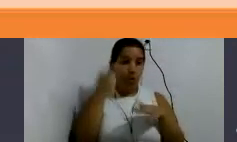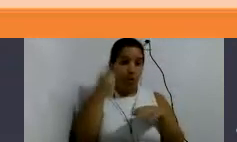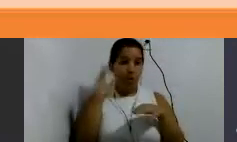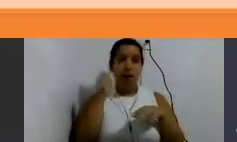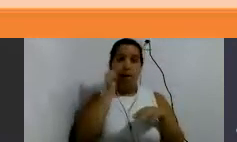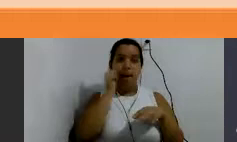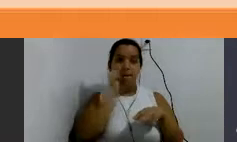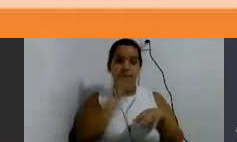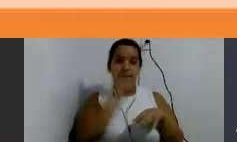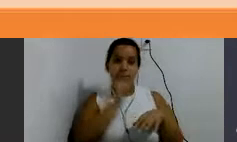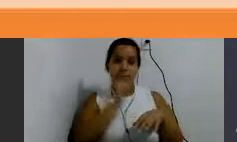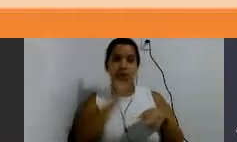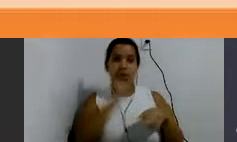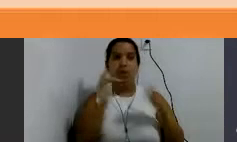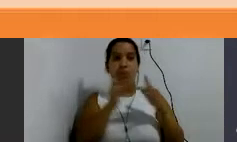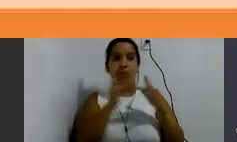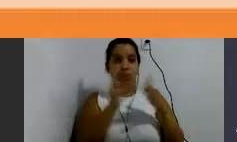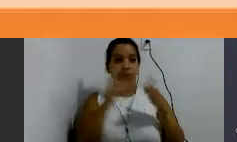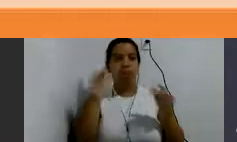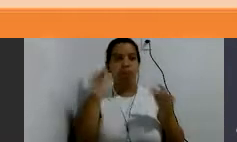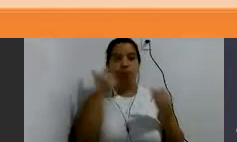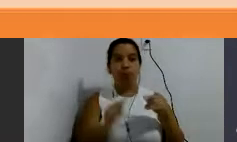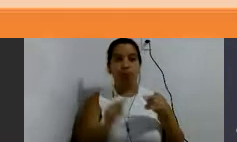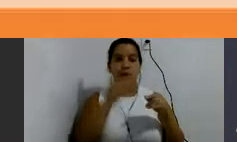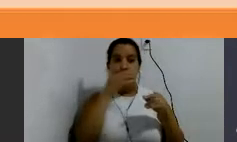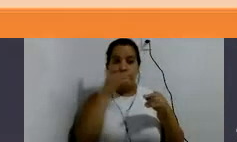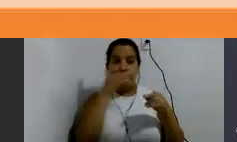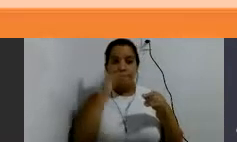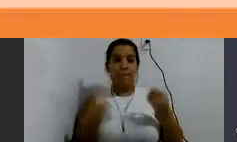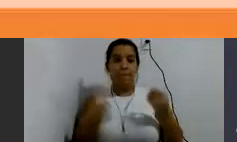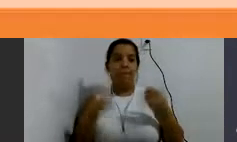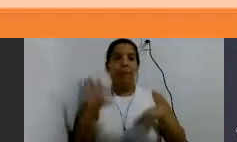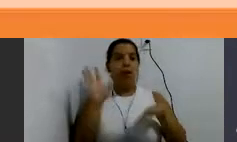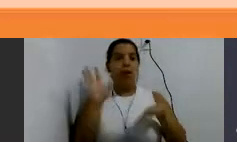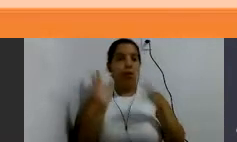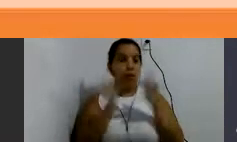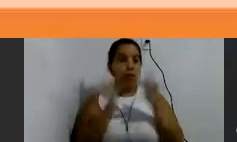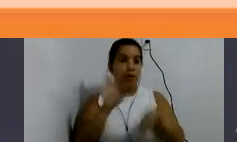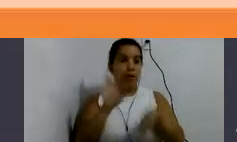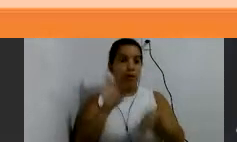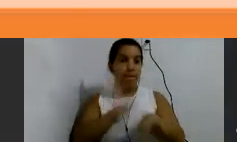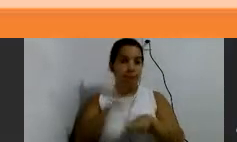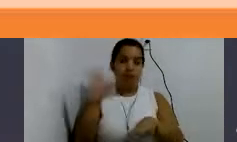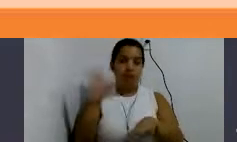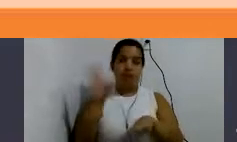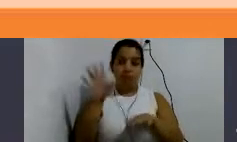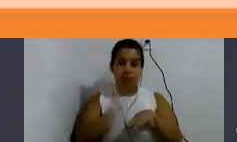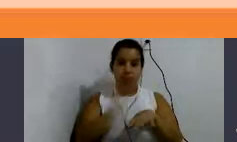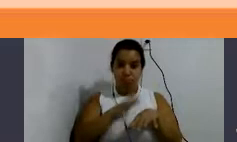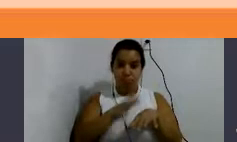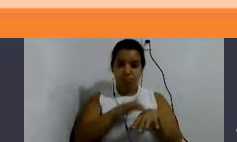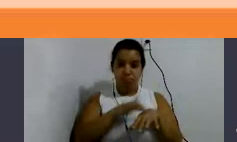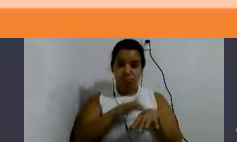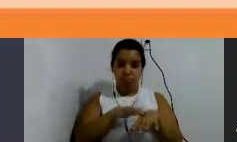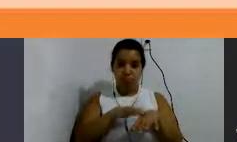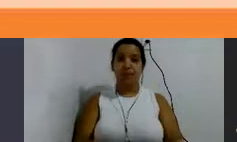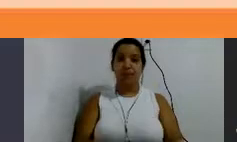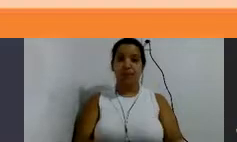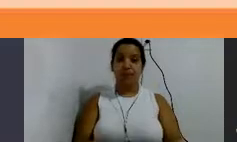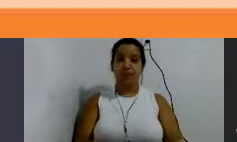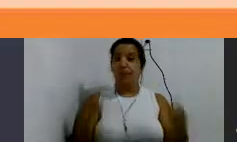e, com isso, a gente tem chance de transmitir mais vezes o parasito. Não, entendi. É porque eu não